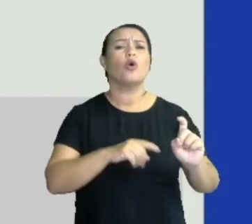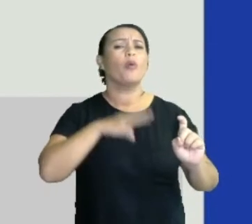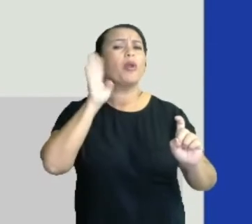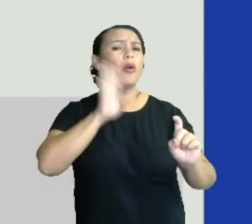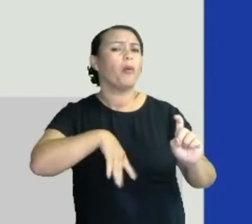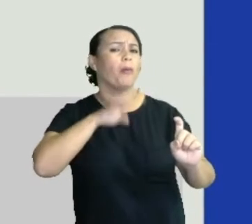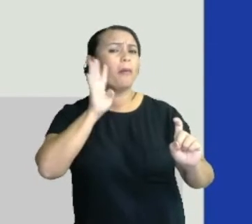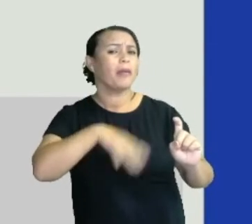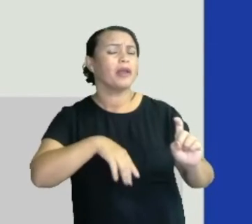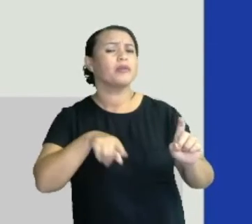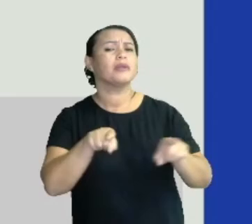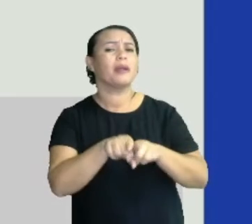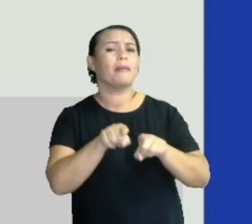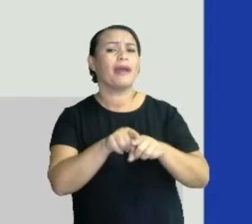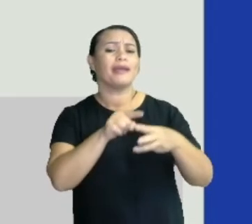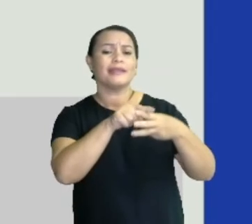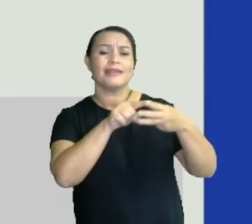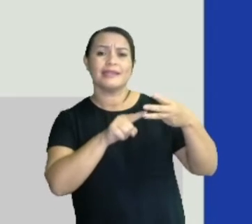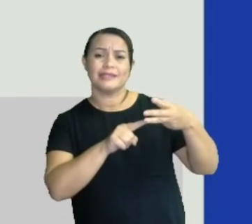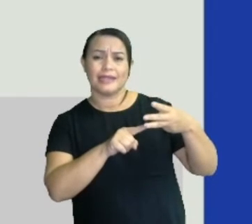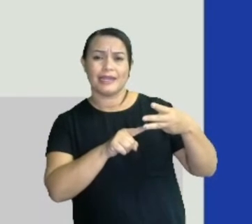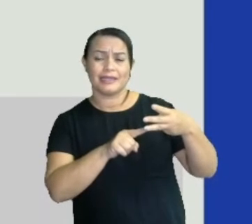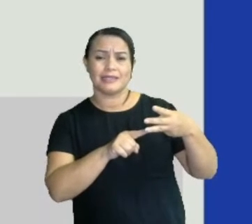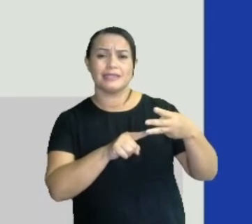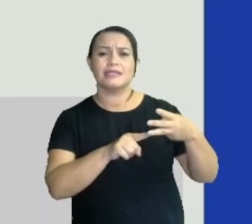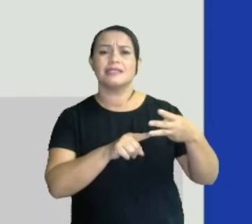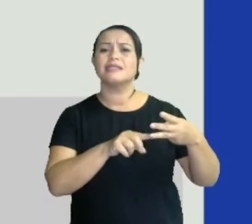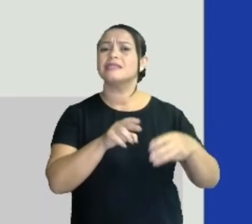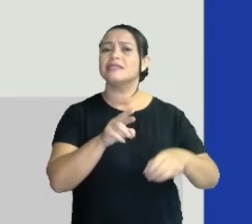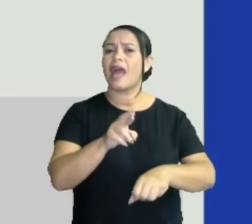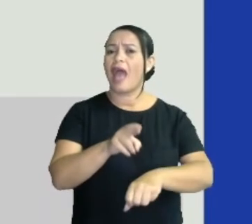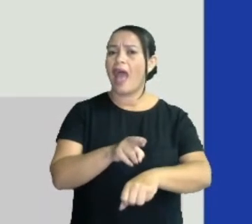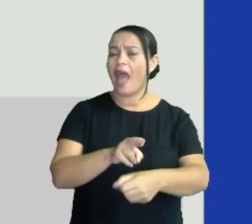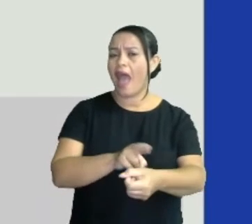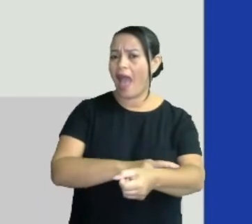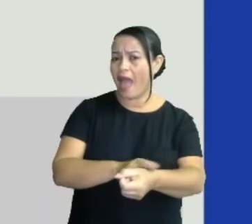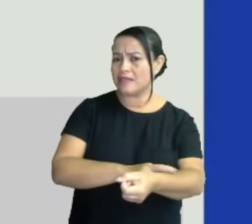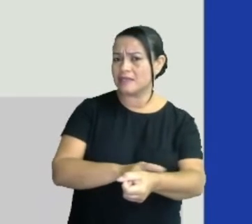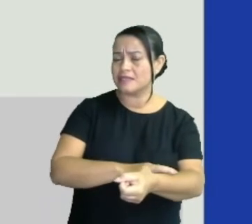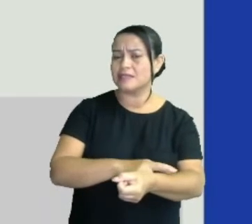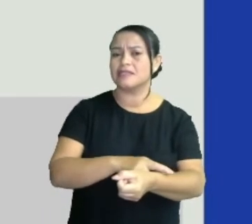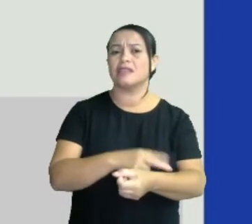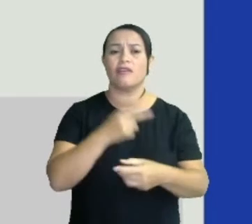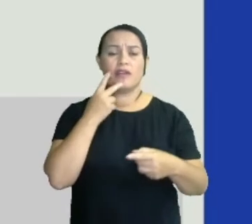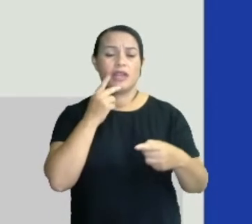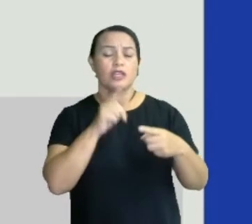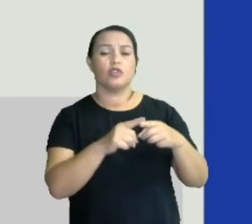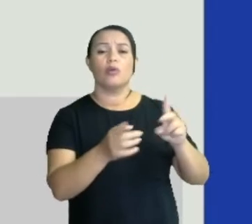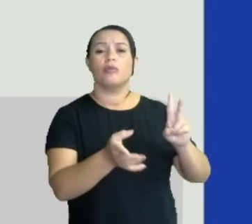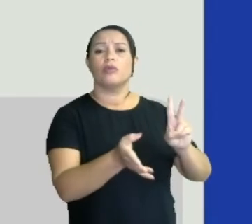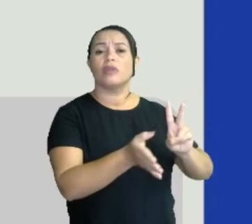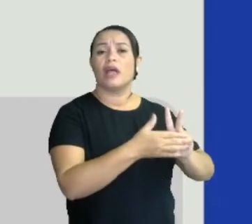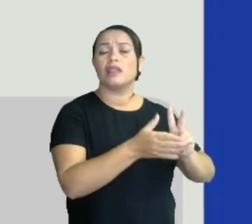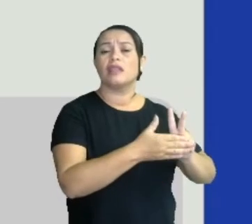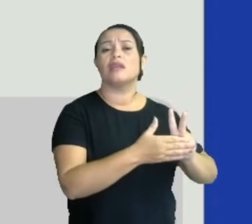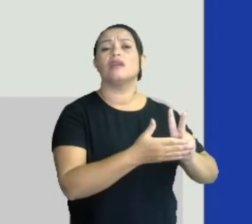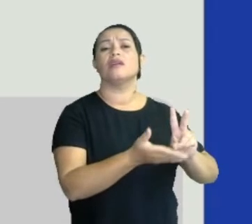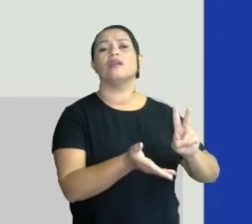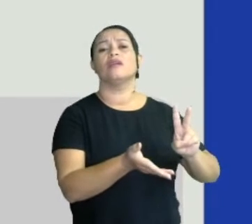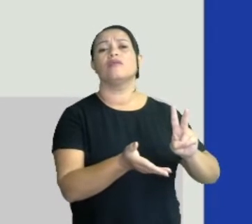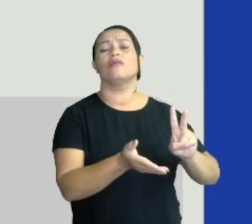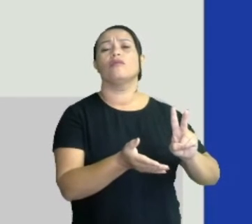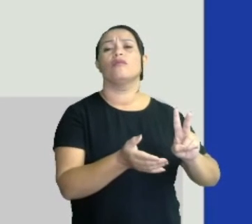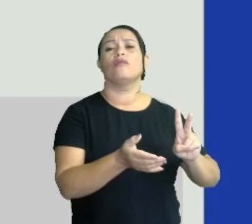das três raças. Lá aquele que eu falei, lembra? Falei sobre o nativo, o indígena,